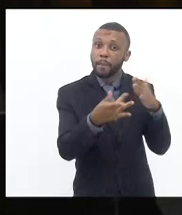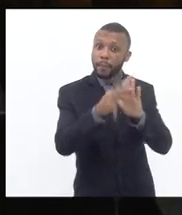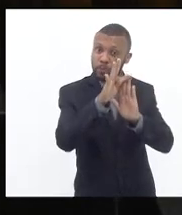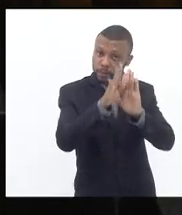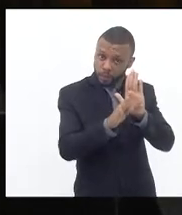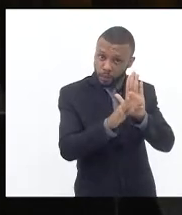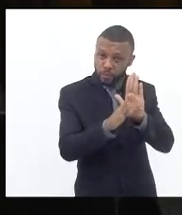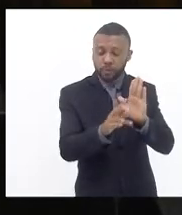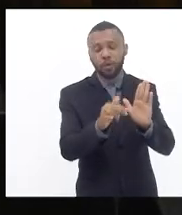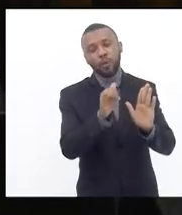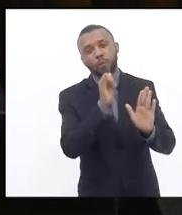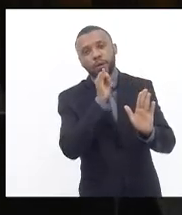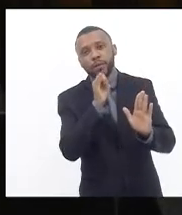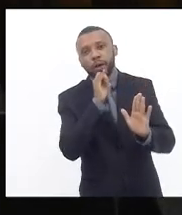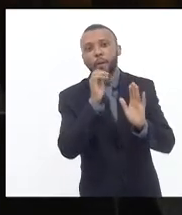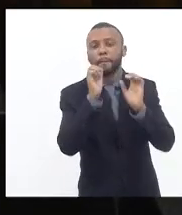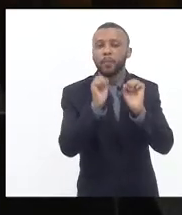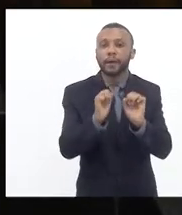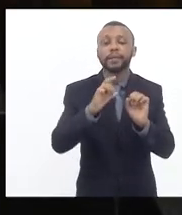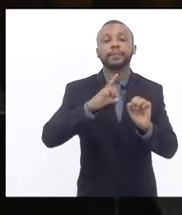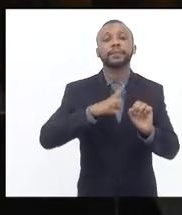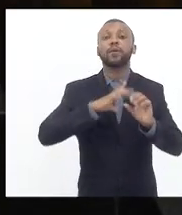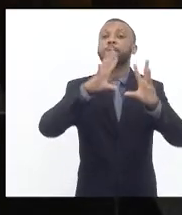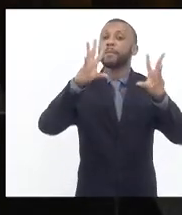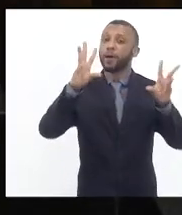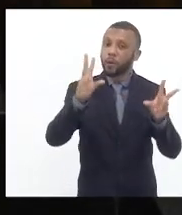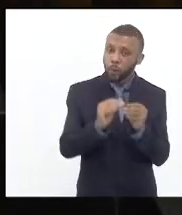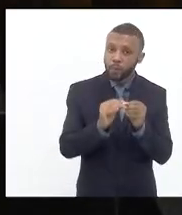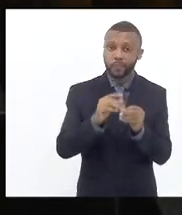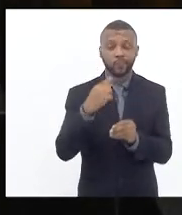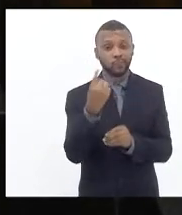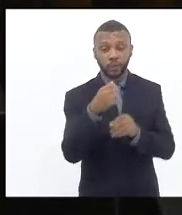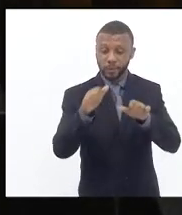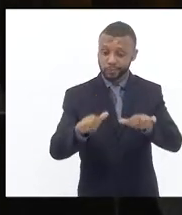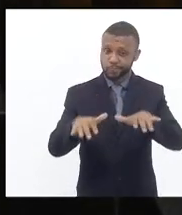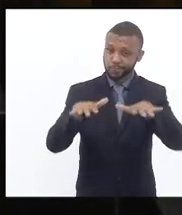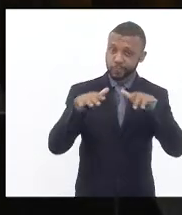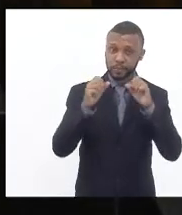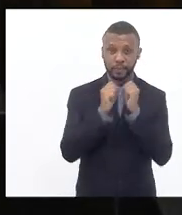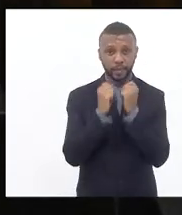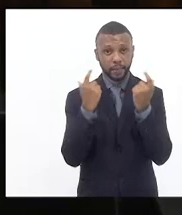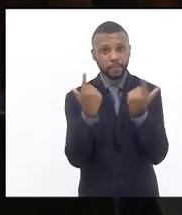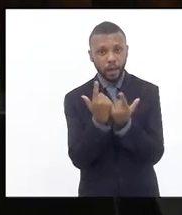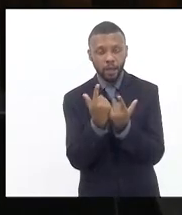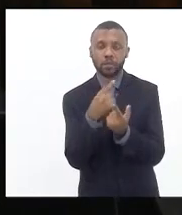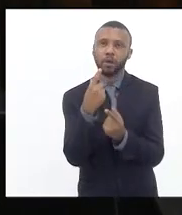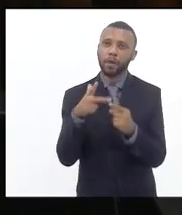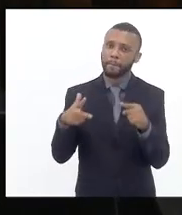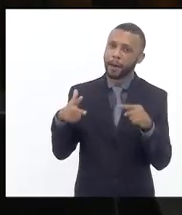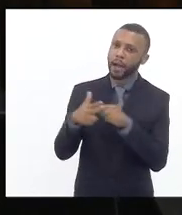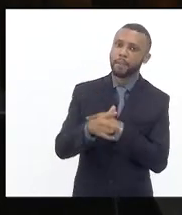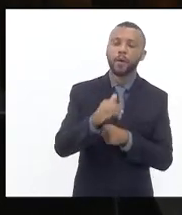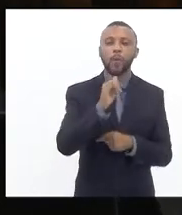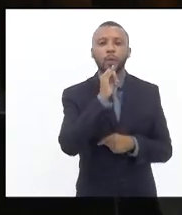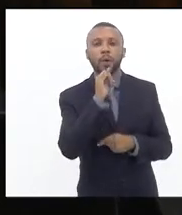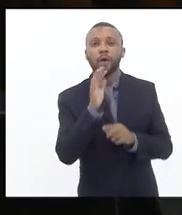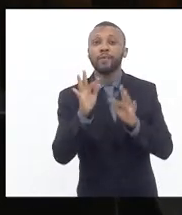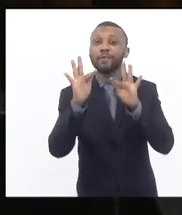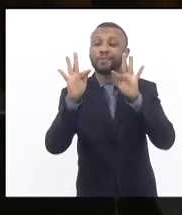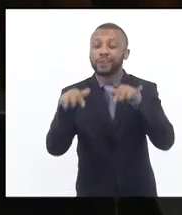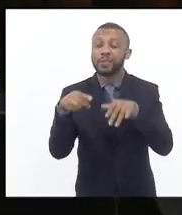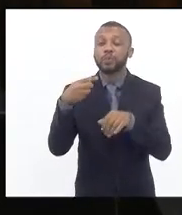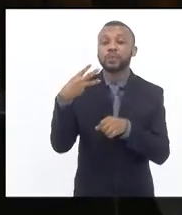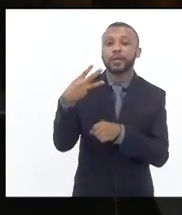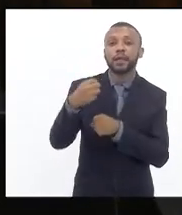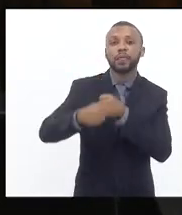possa por exemplo chegar a uma conclusão que nós da Assembleia Legislativa varremos por exemplo o fim dos